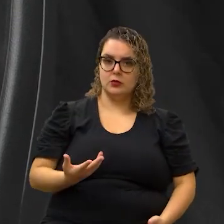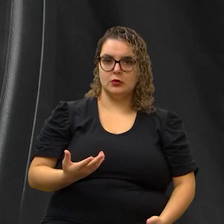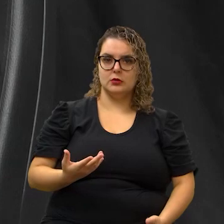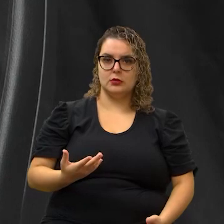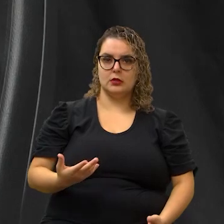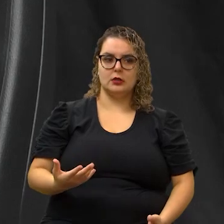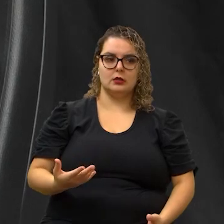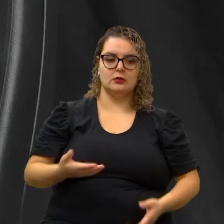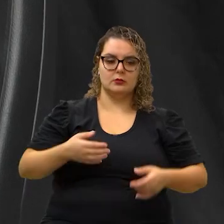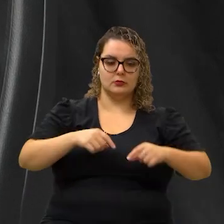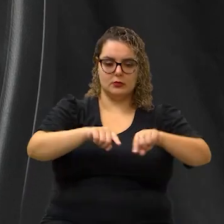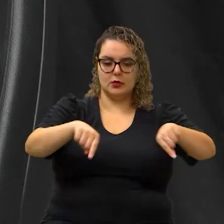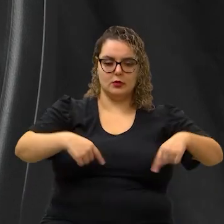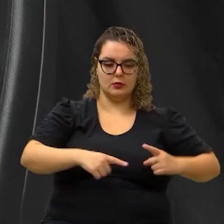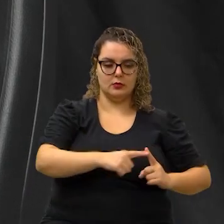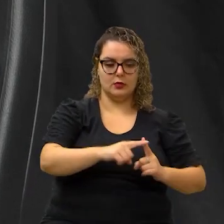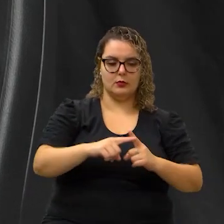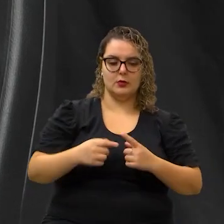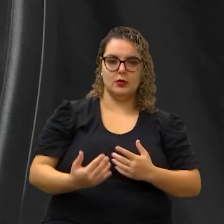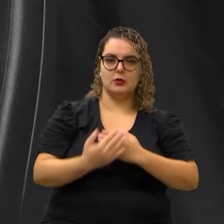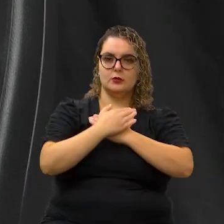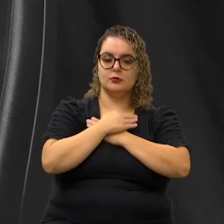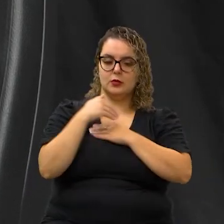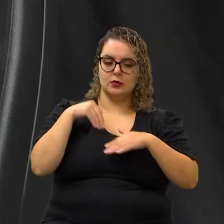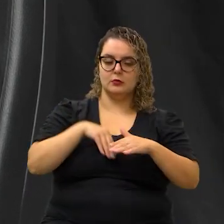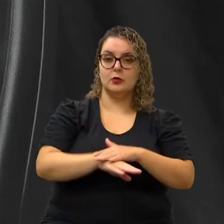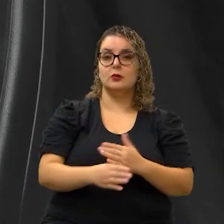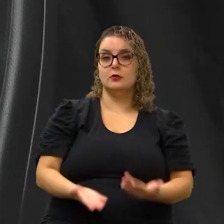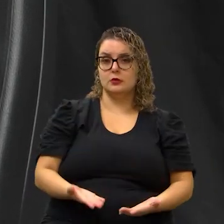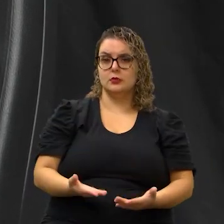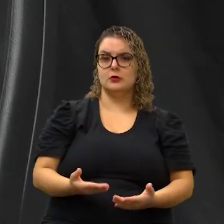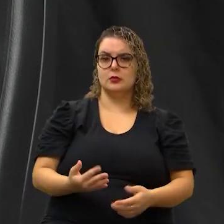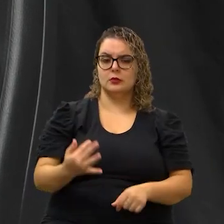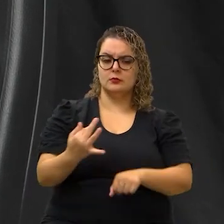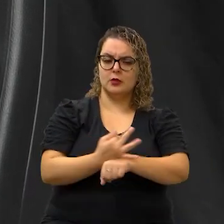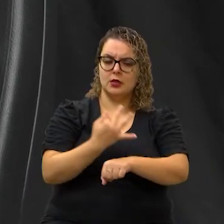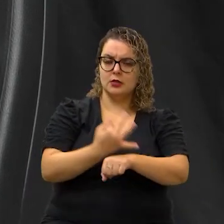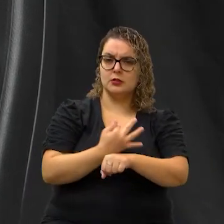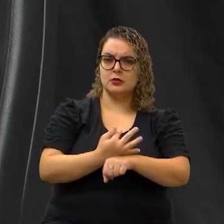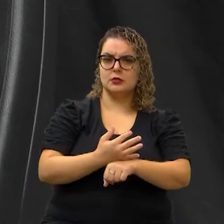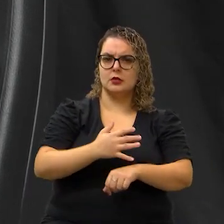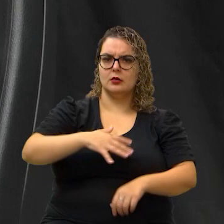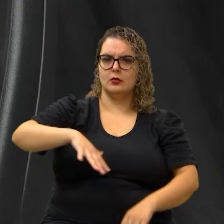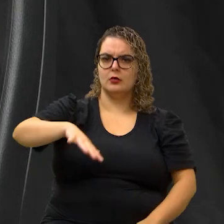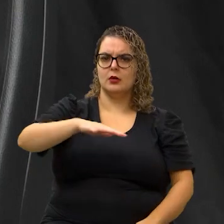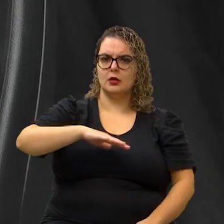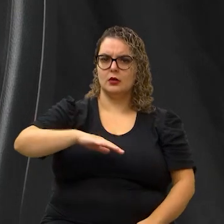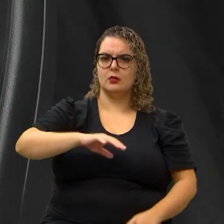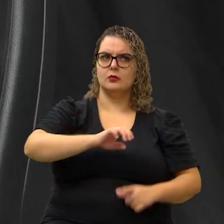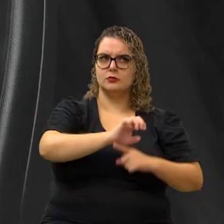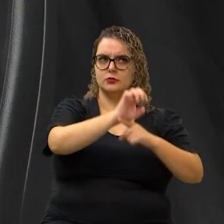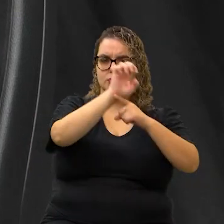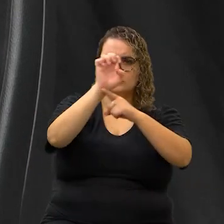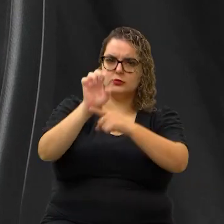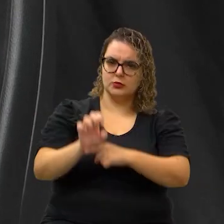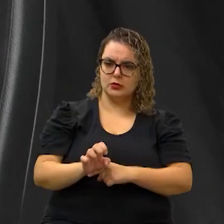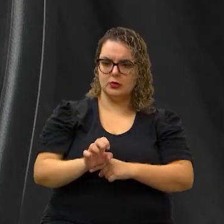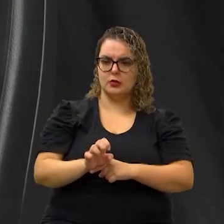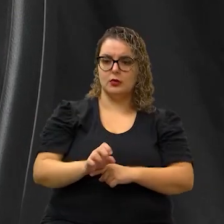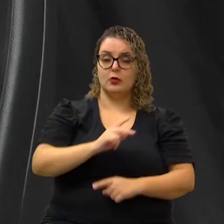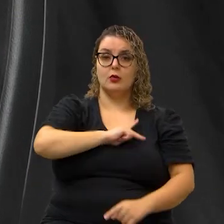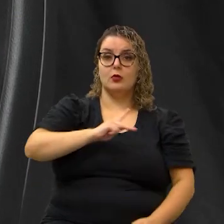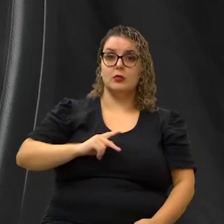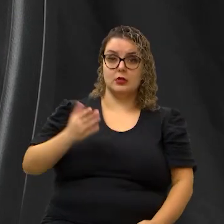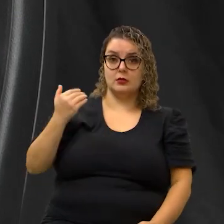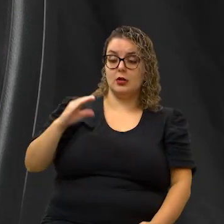famílias não puderam nem enterrar os seus próprios filhos. Então foi um período de exceção de muita violência por parte do Estado. Então um dos